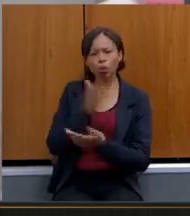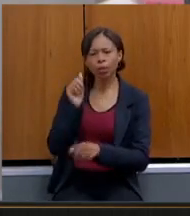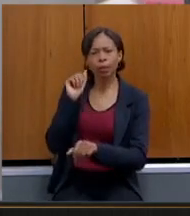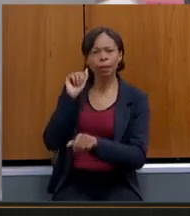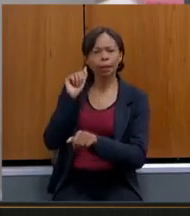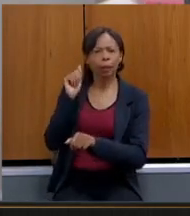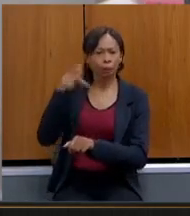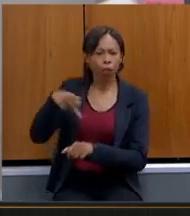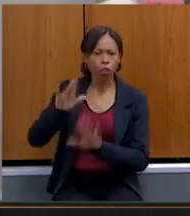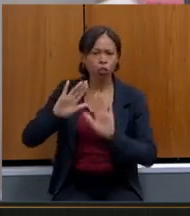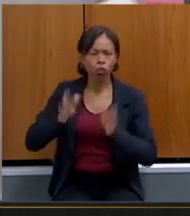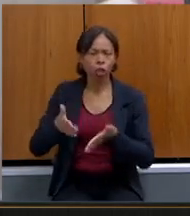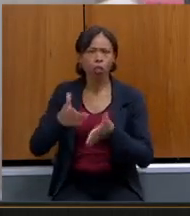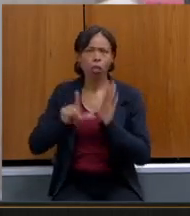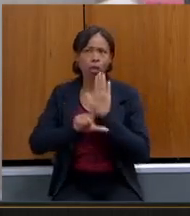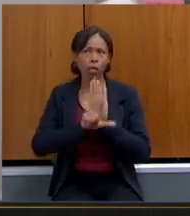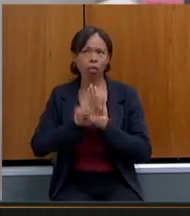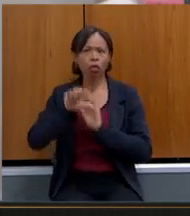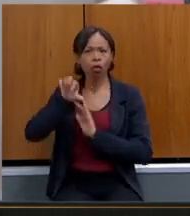lei